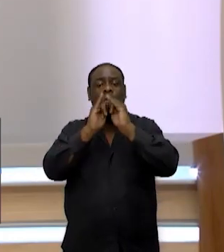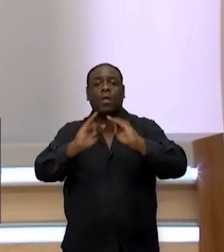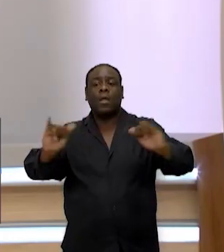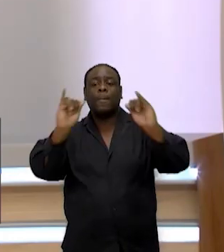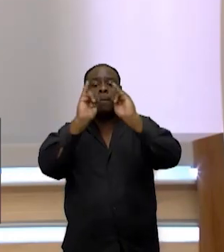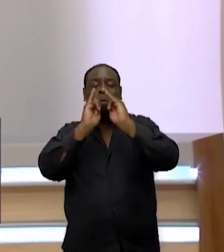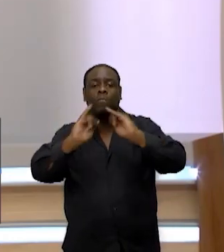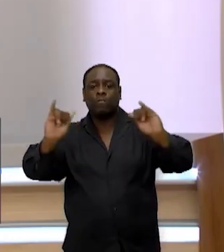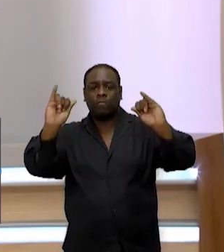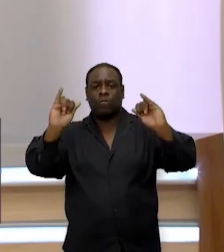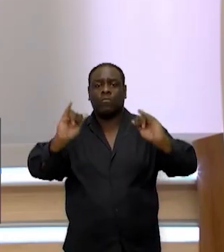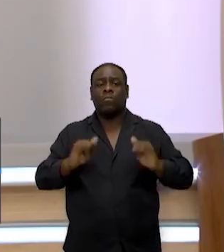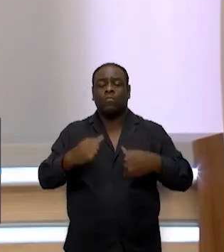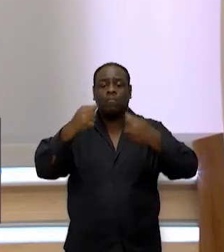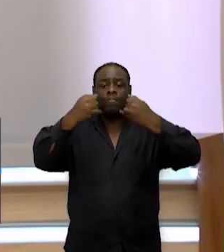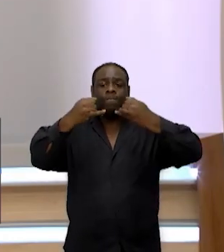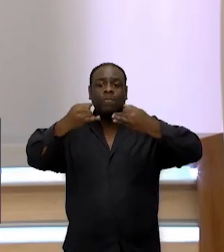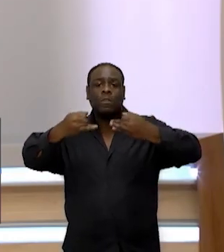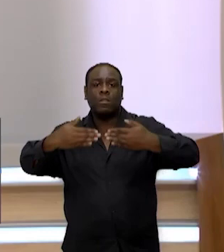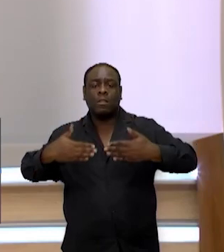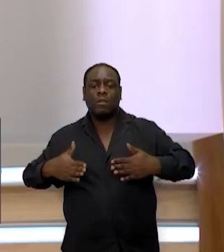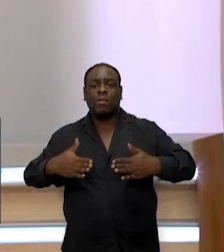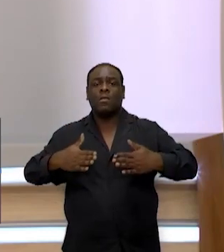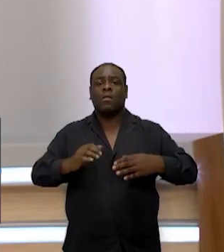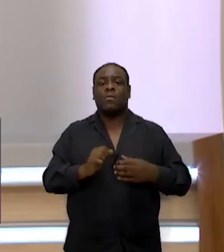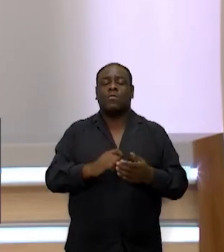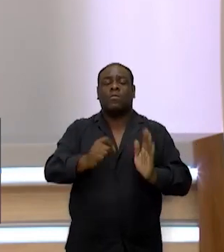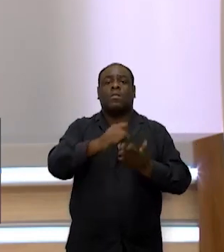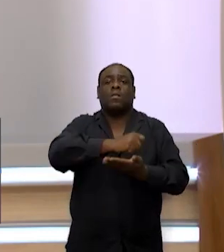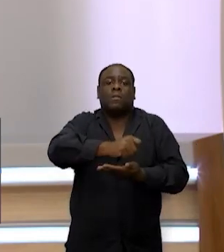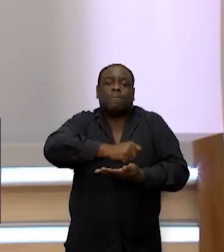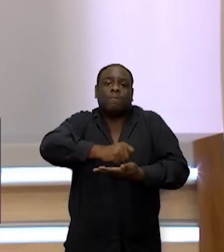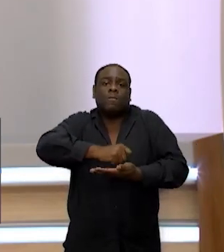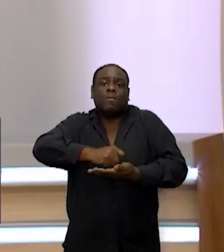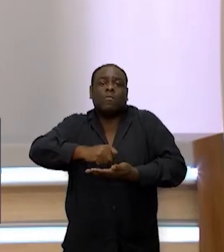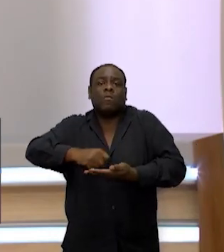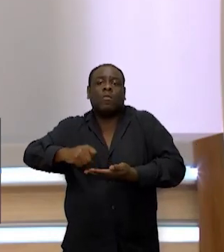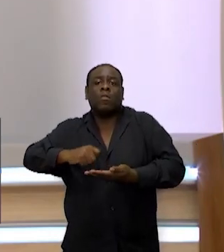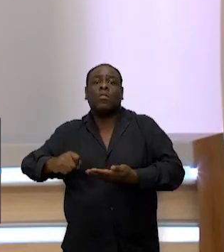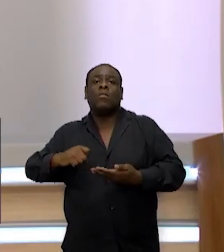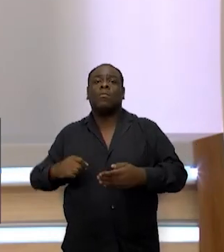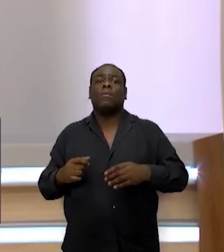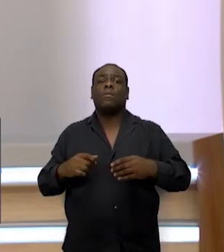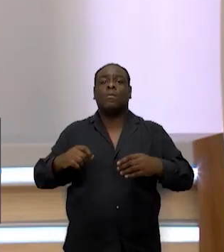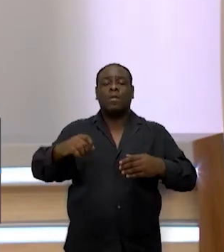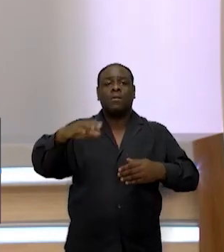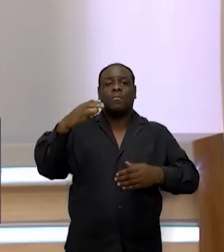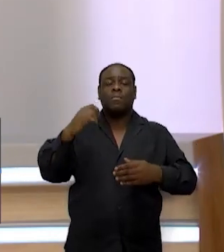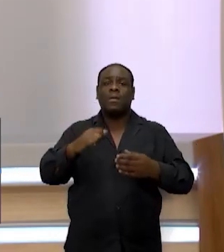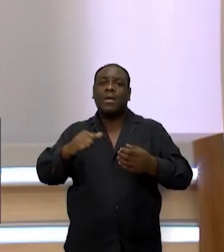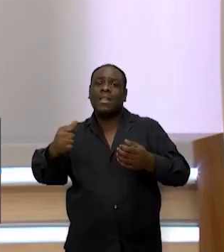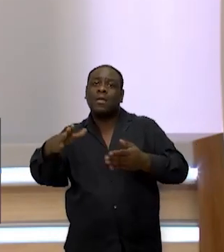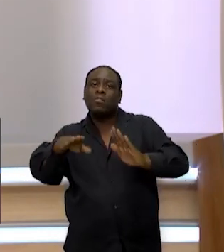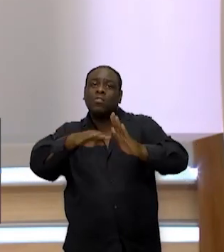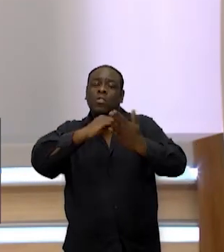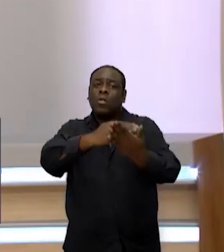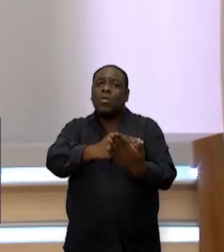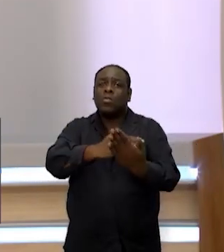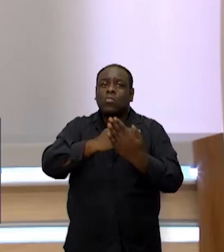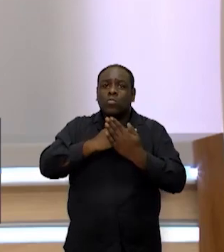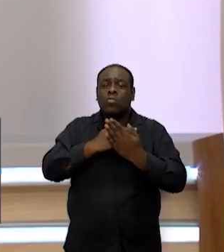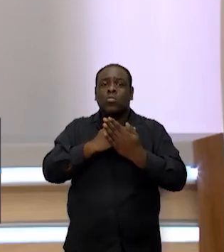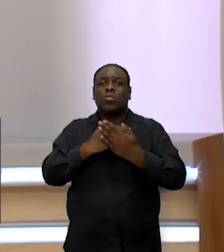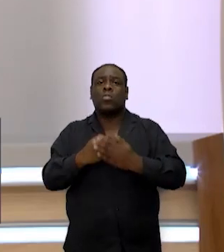argumentativo. O texto argumentativo, ele é escrito com a intenção de te convencer sobre